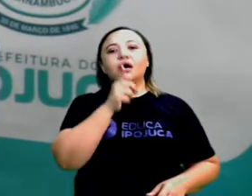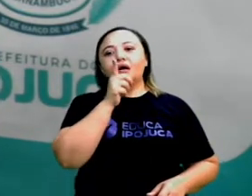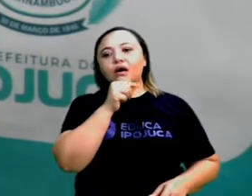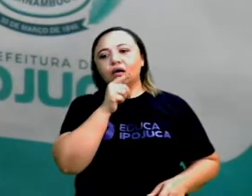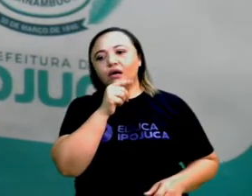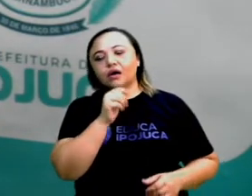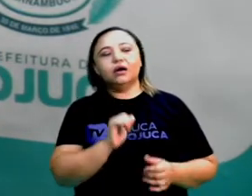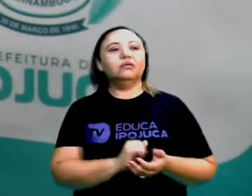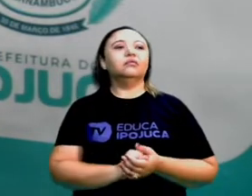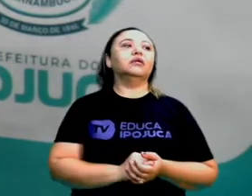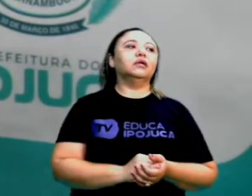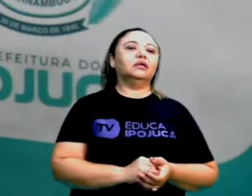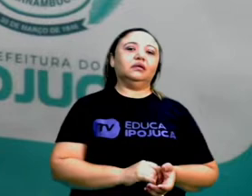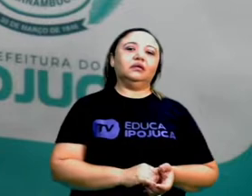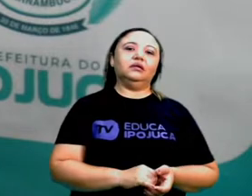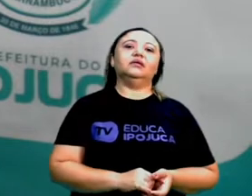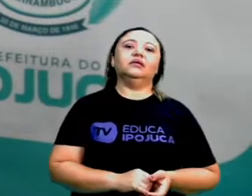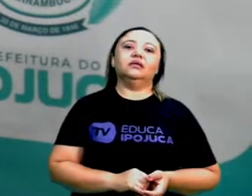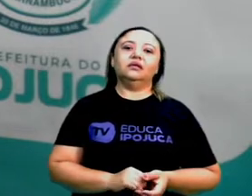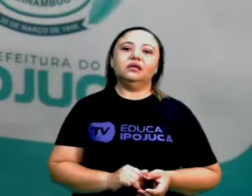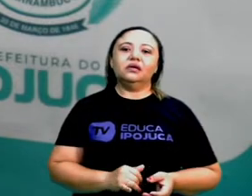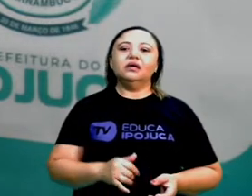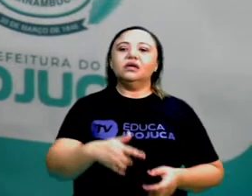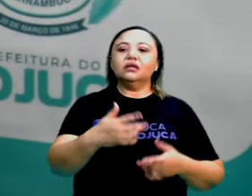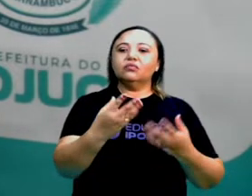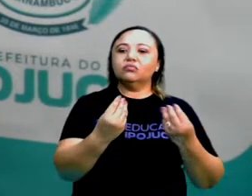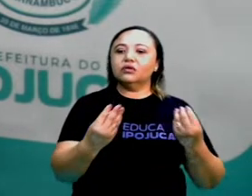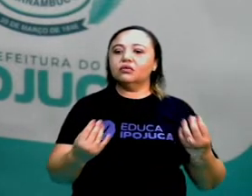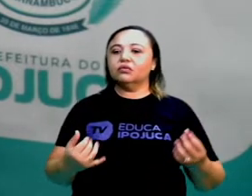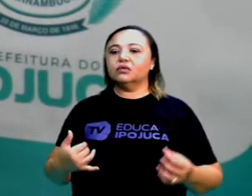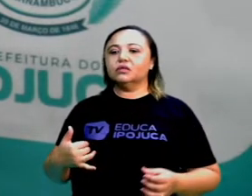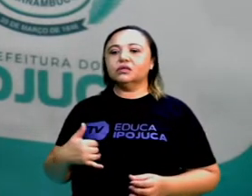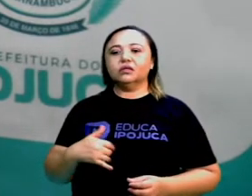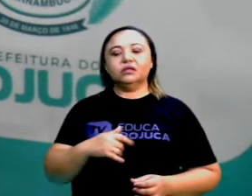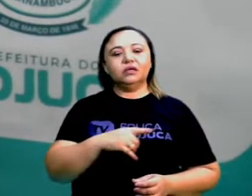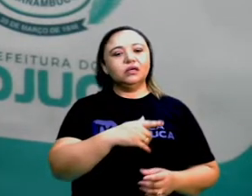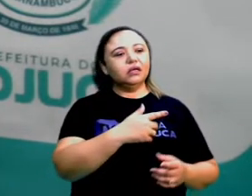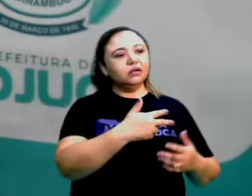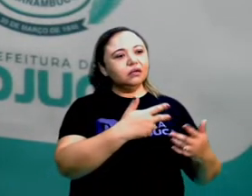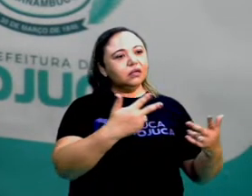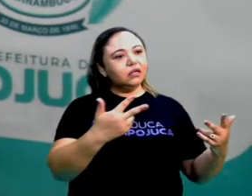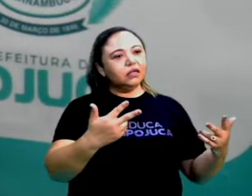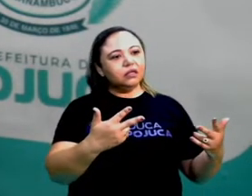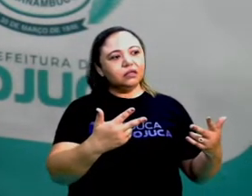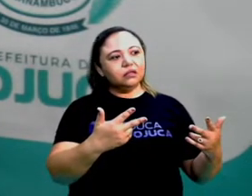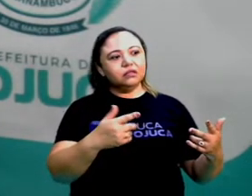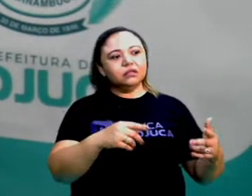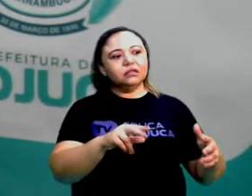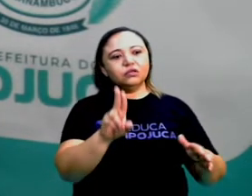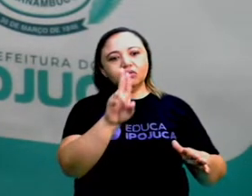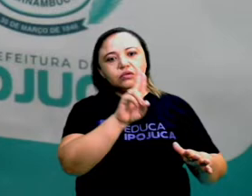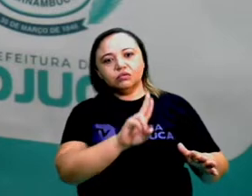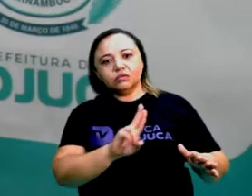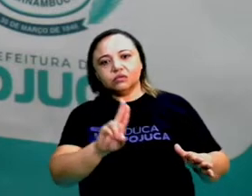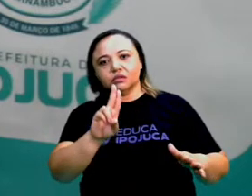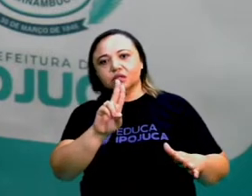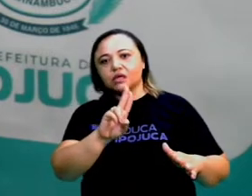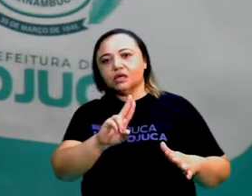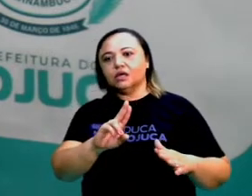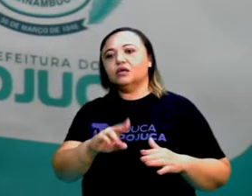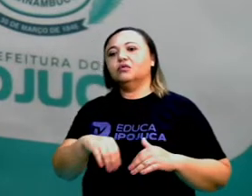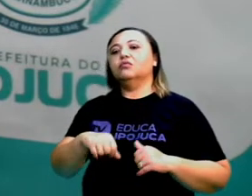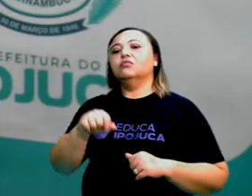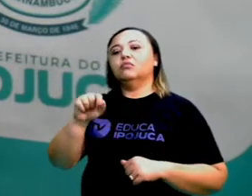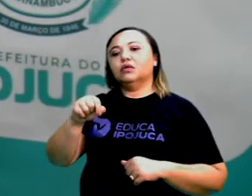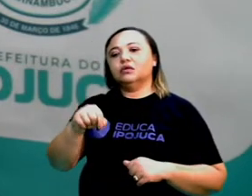gastar petróleo, né? A gente sabe que muitos desses resíduos, muito desse material vem da matéria-prima, e a gente já